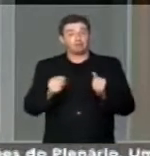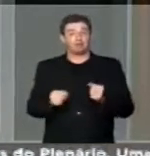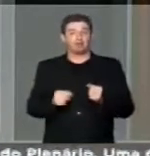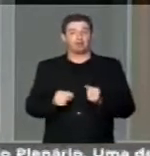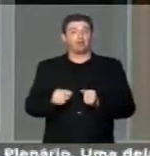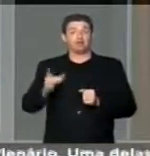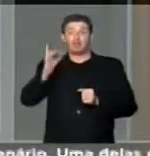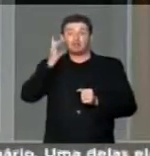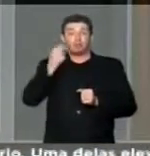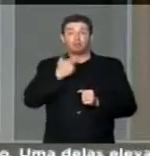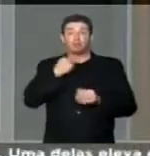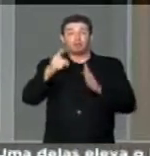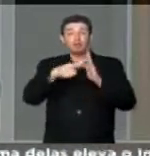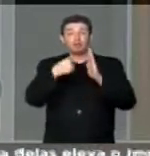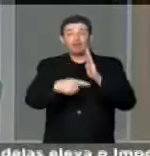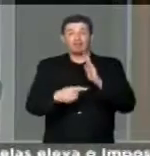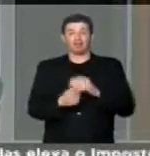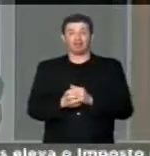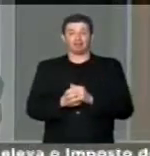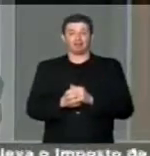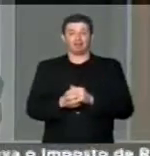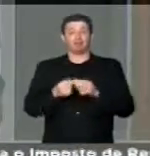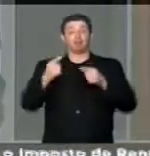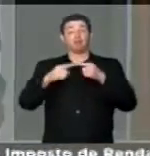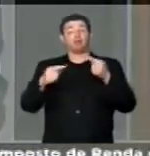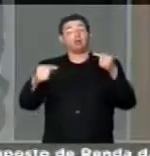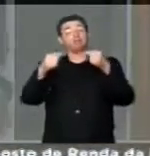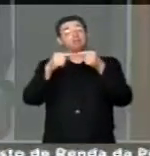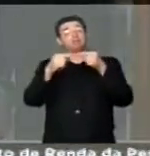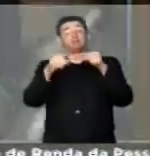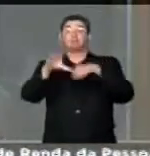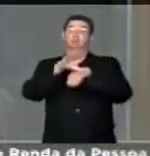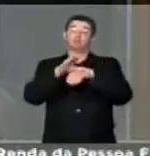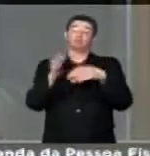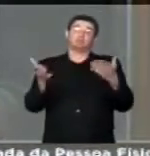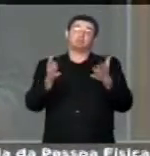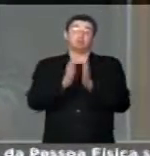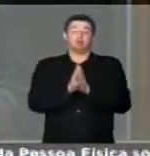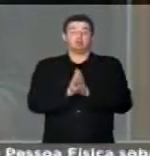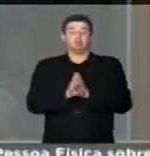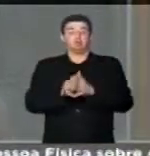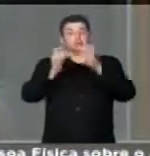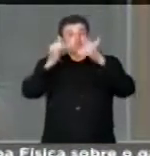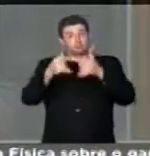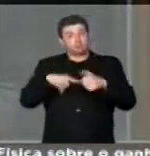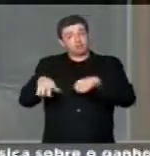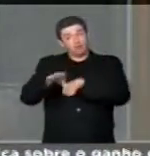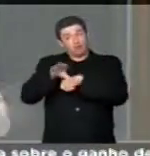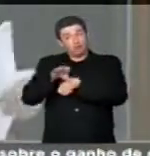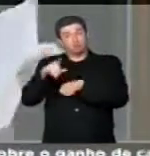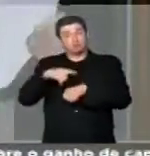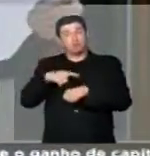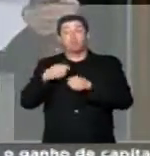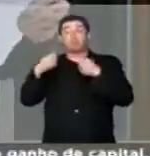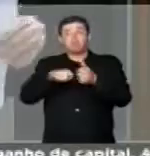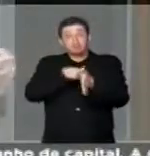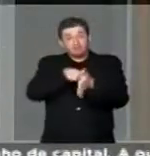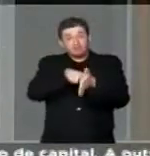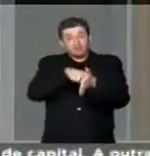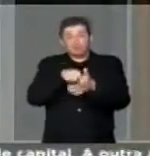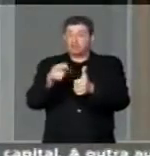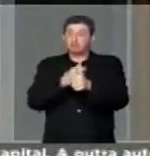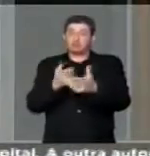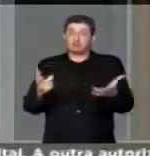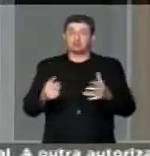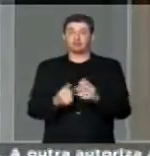não pode vetar, porque inclusive é constitucional. Está escrito na Constituição que deve ser feita uma auditoria da dívida